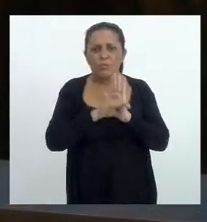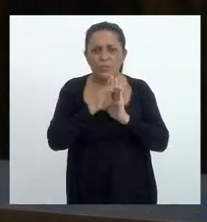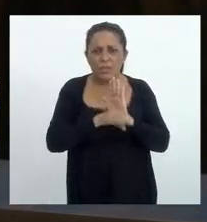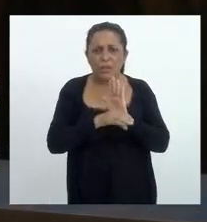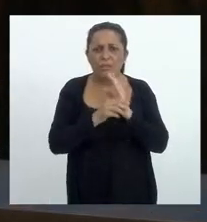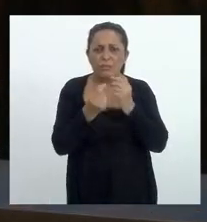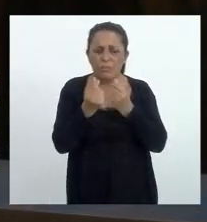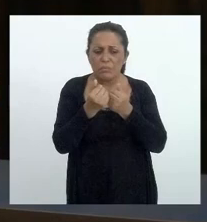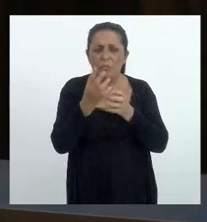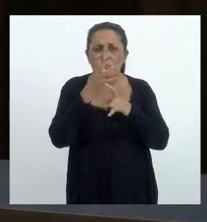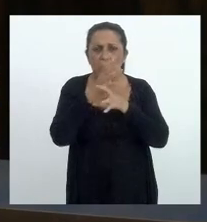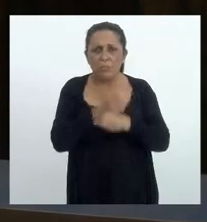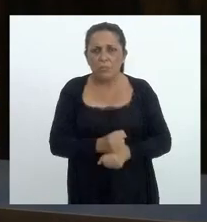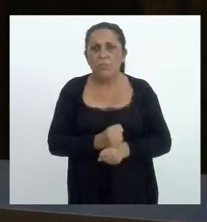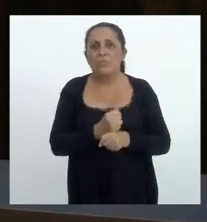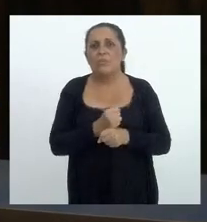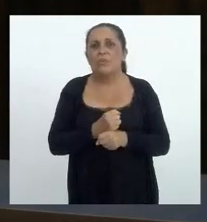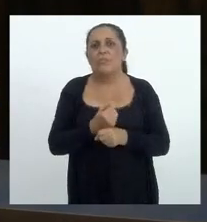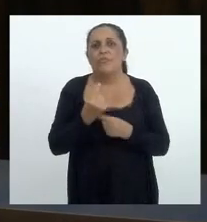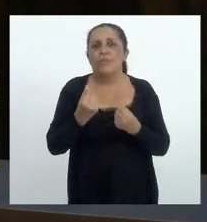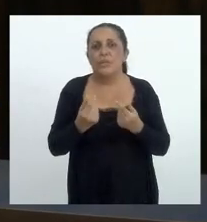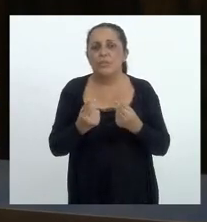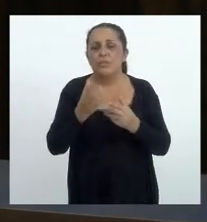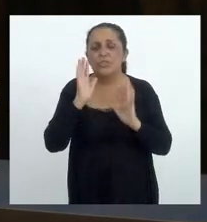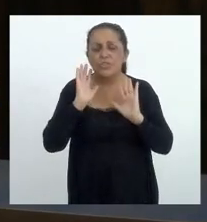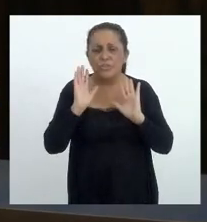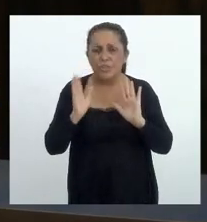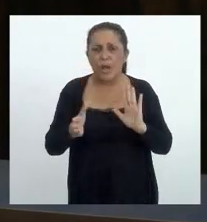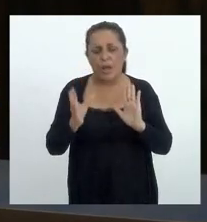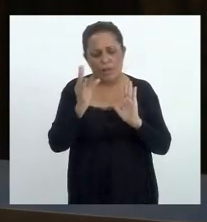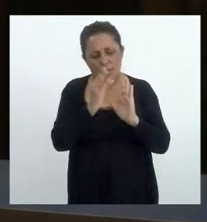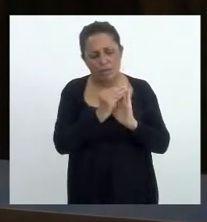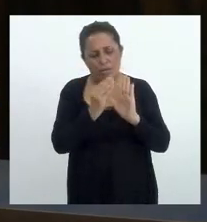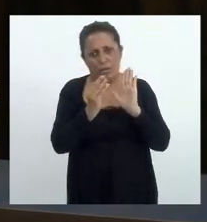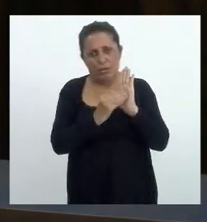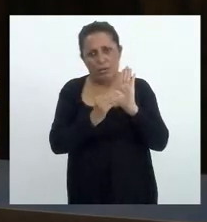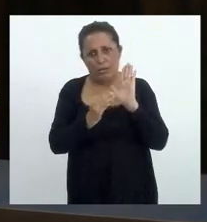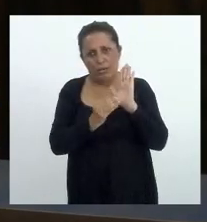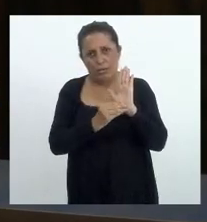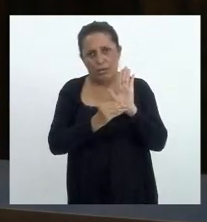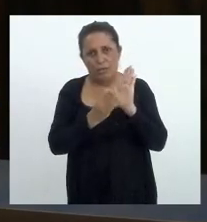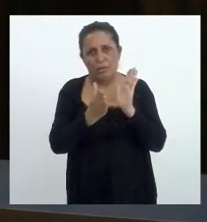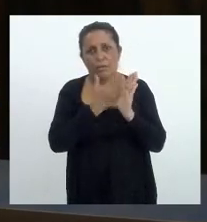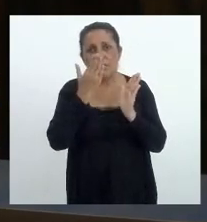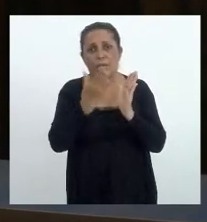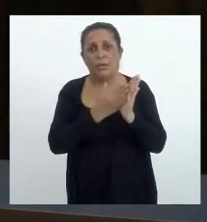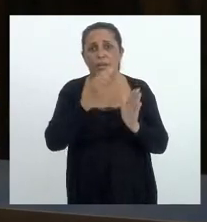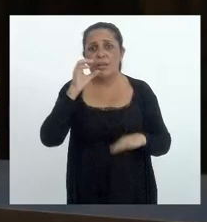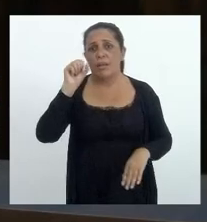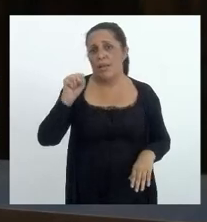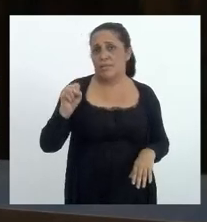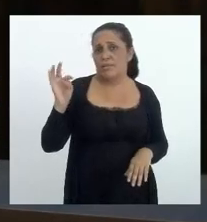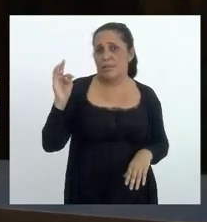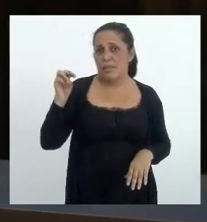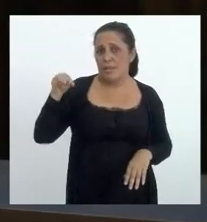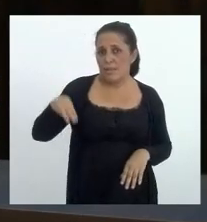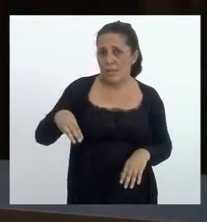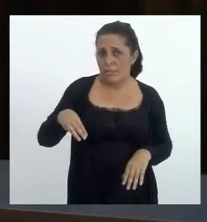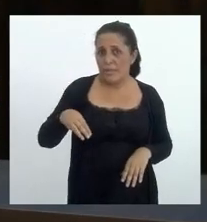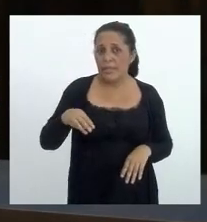financeiros, eles estão postos nos manuais da STN, que obviamente é quem